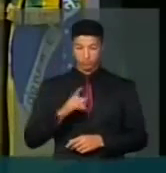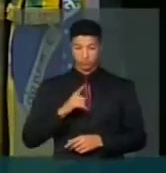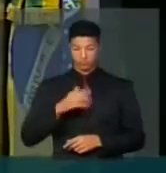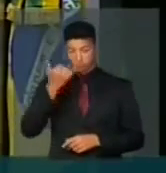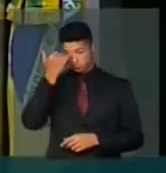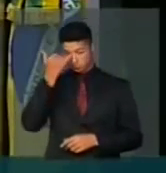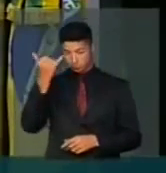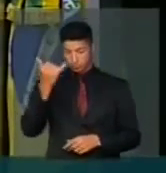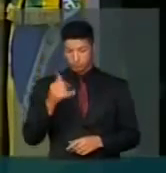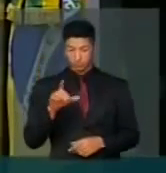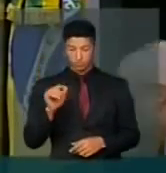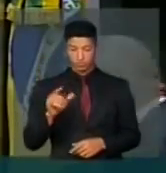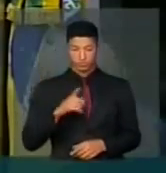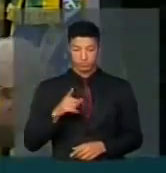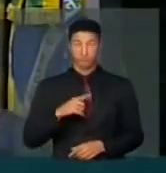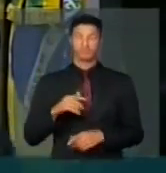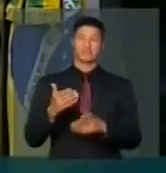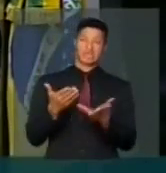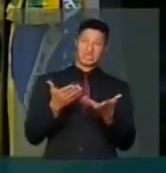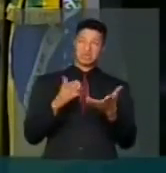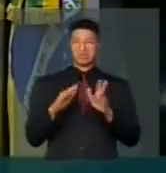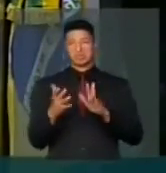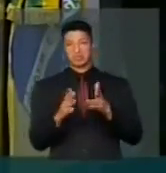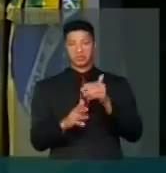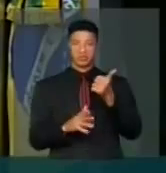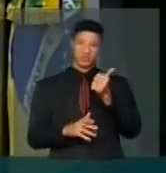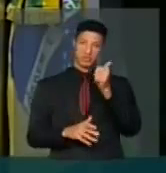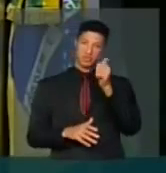terem uma ideia, existem aproximadamente